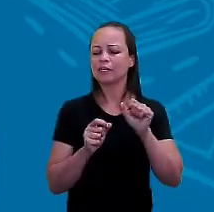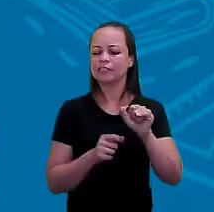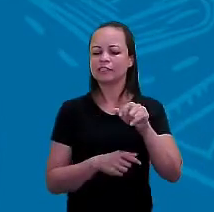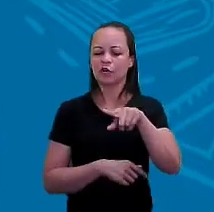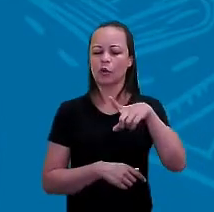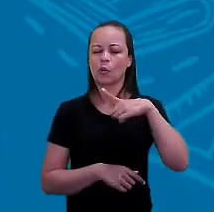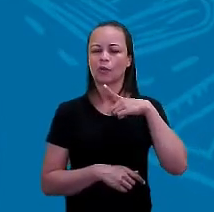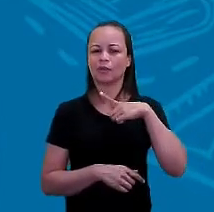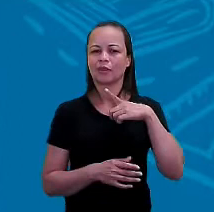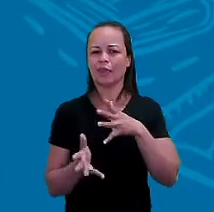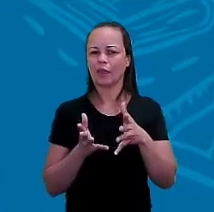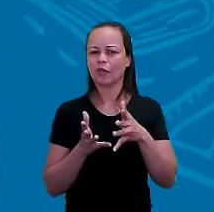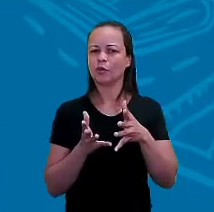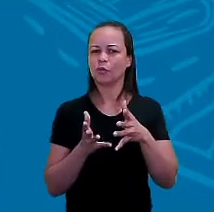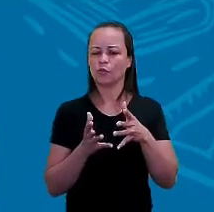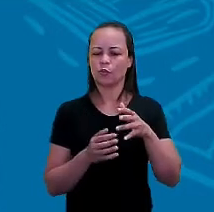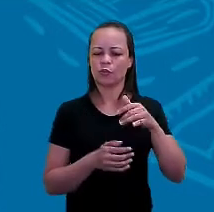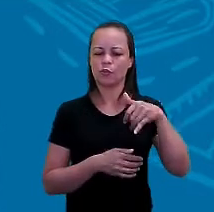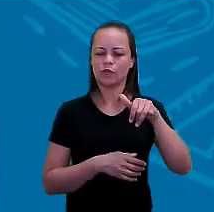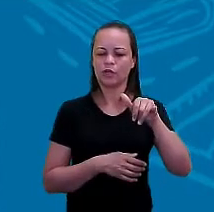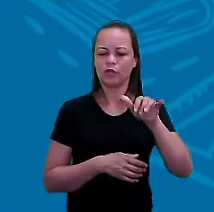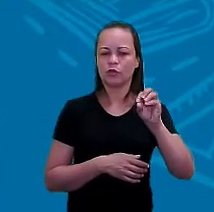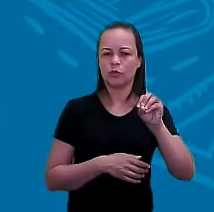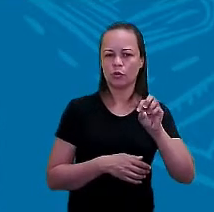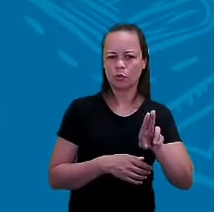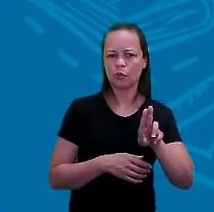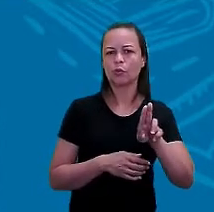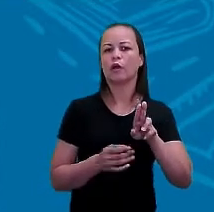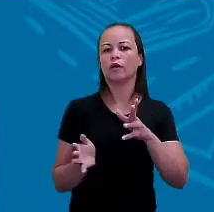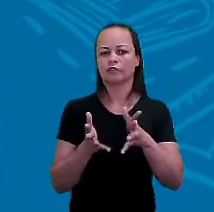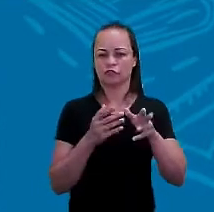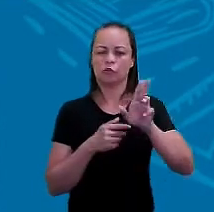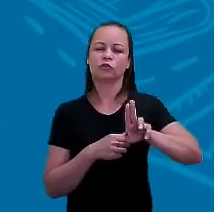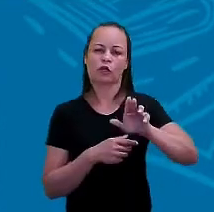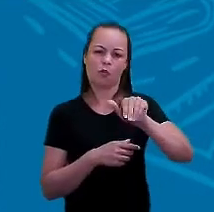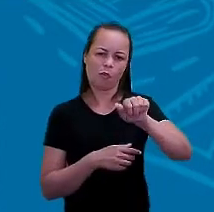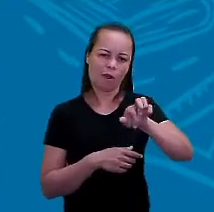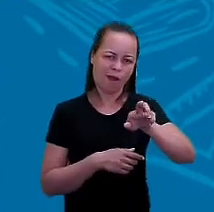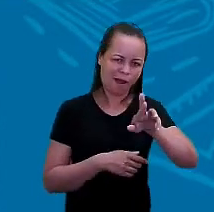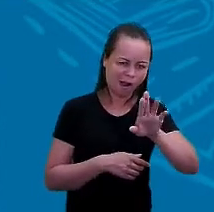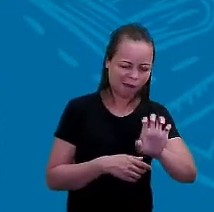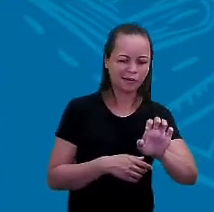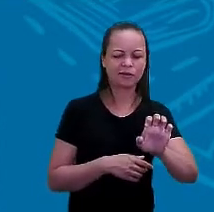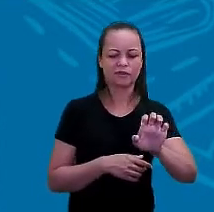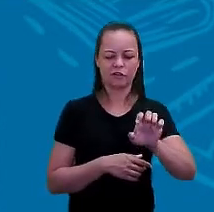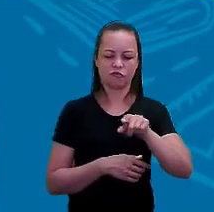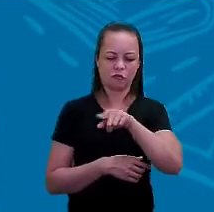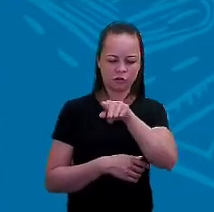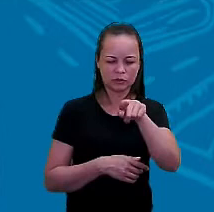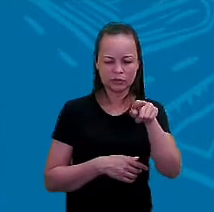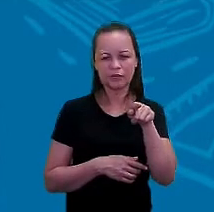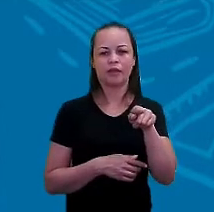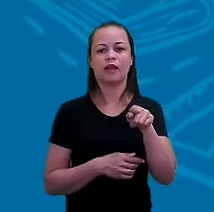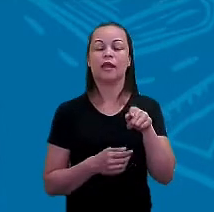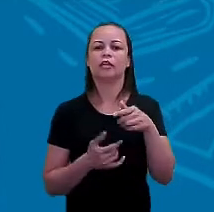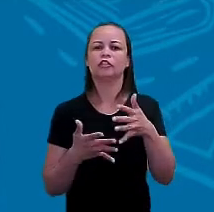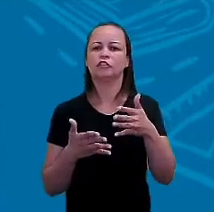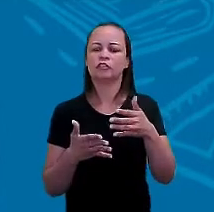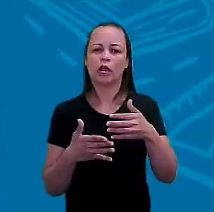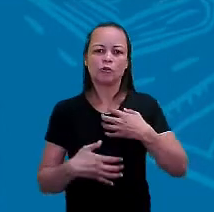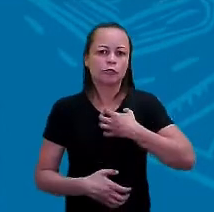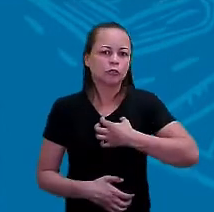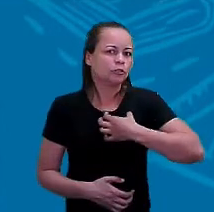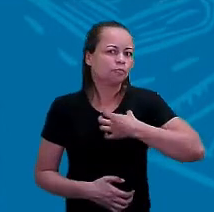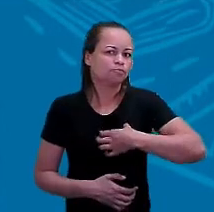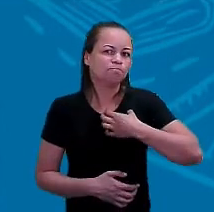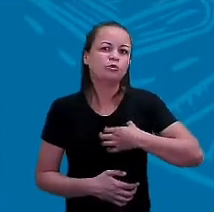you, é claro que vai ser you are. Então, você está com muita raiva,